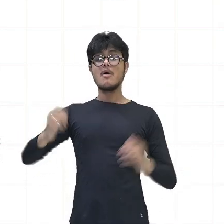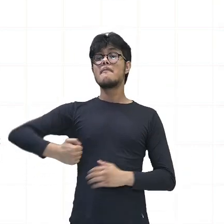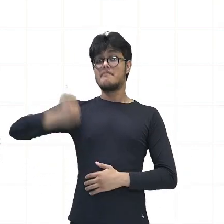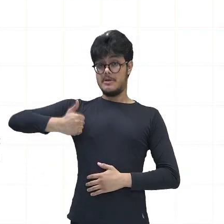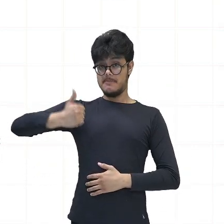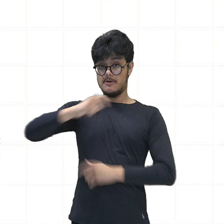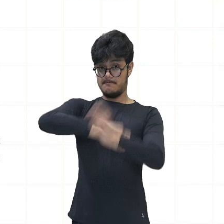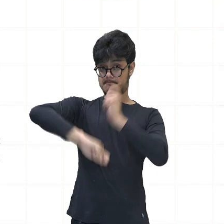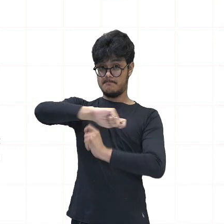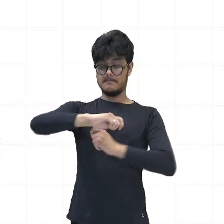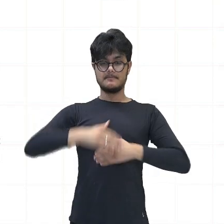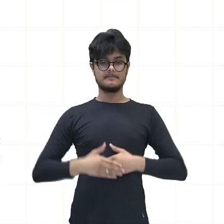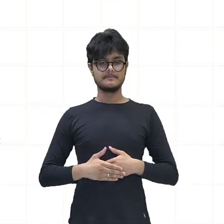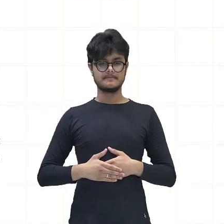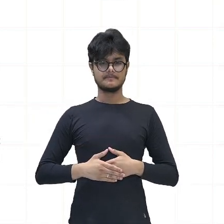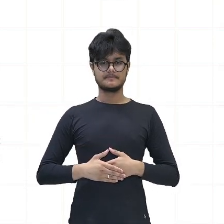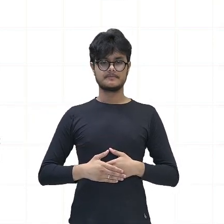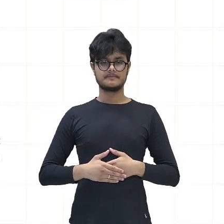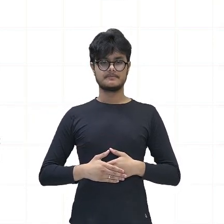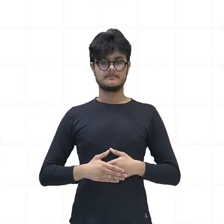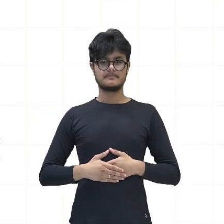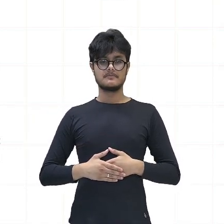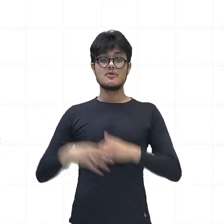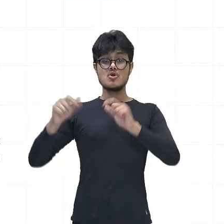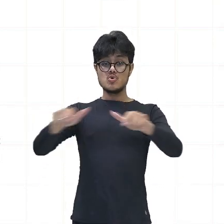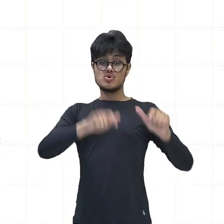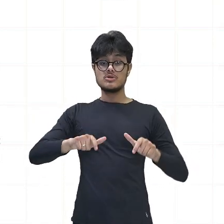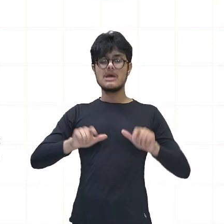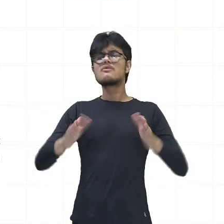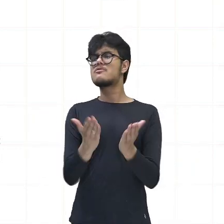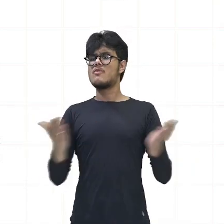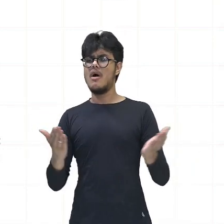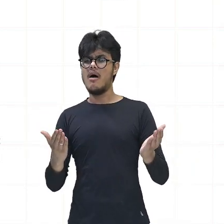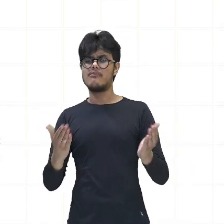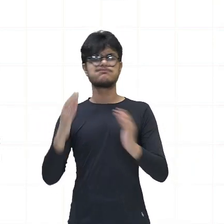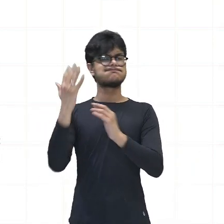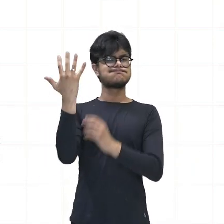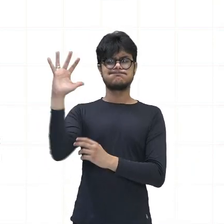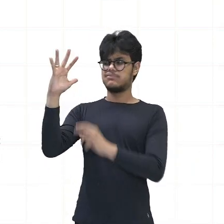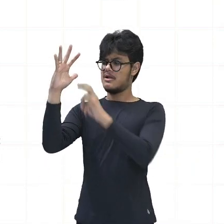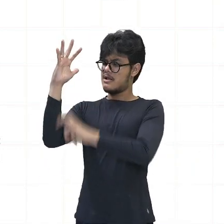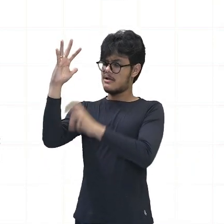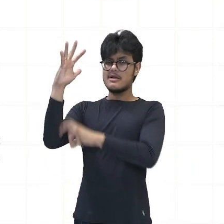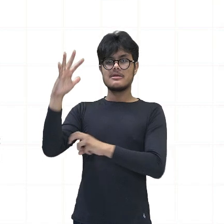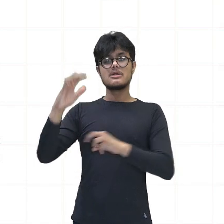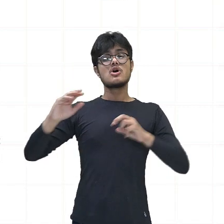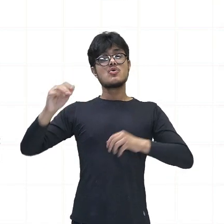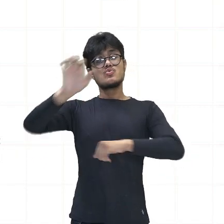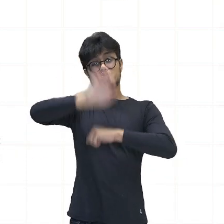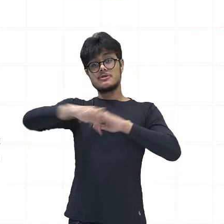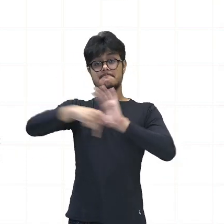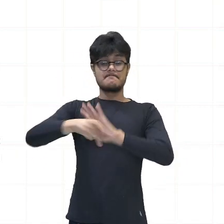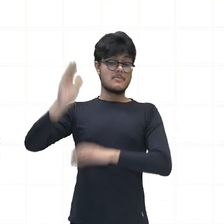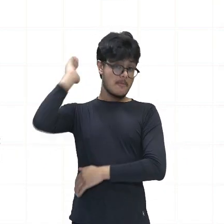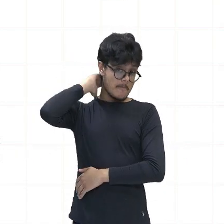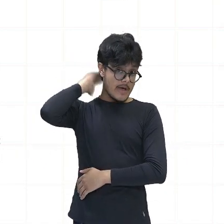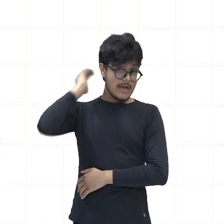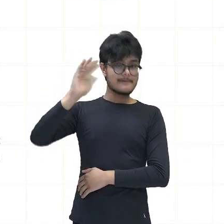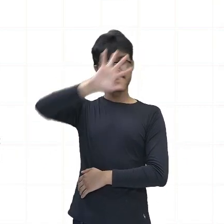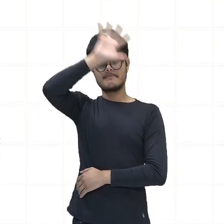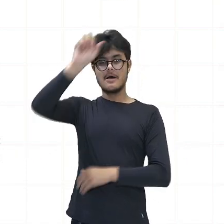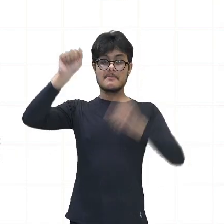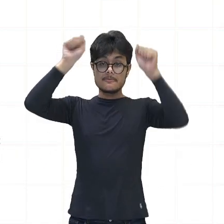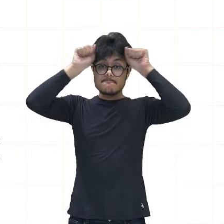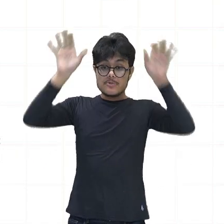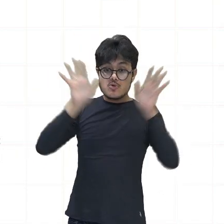da borracha. Então, as principais regiões produtoras da borracha eram o estado do Pará, o Amazonas e